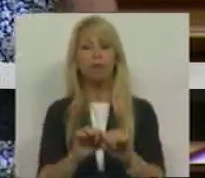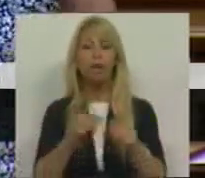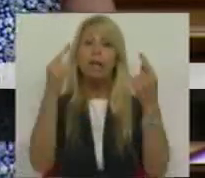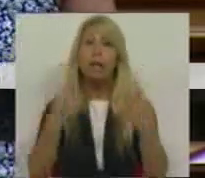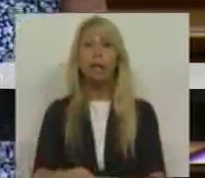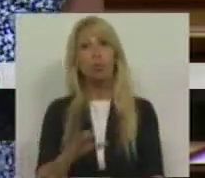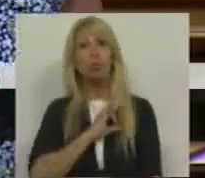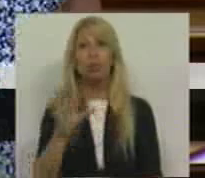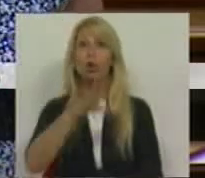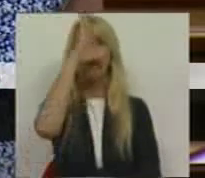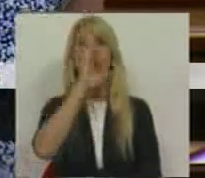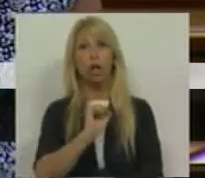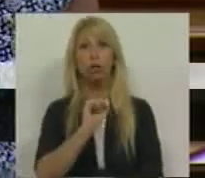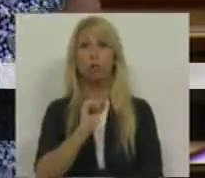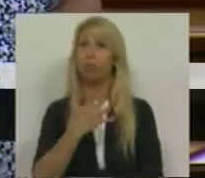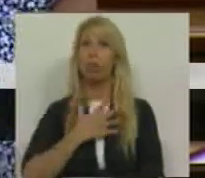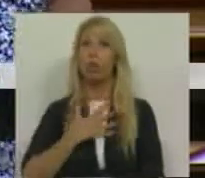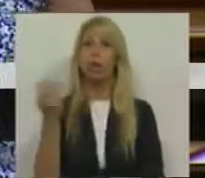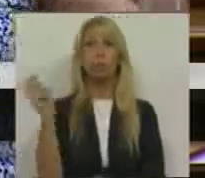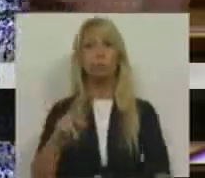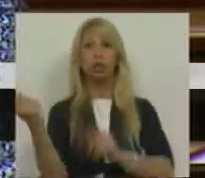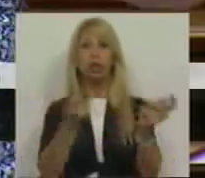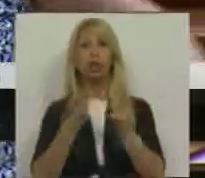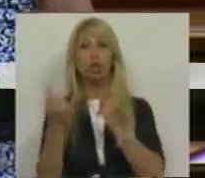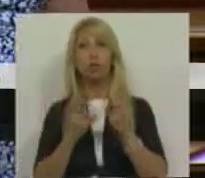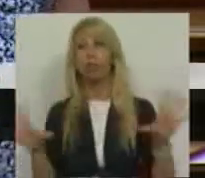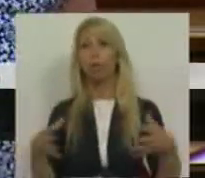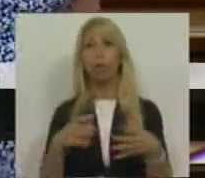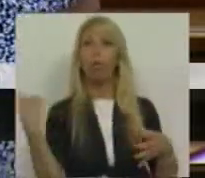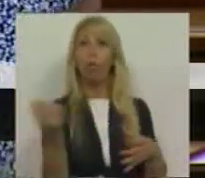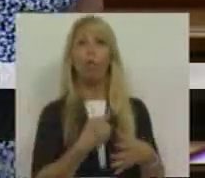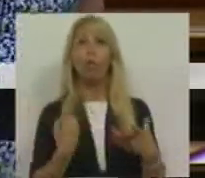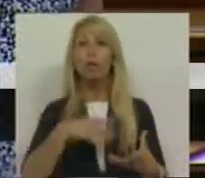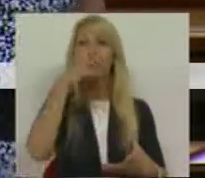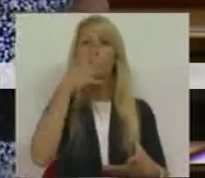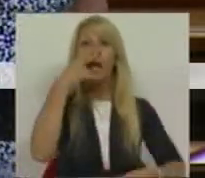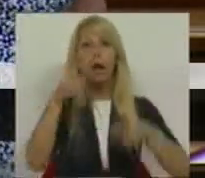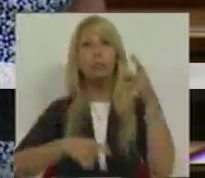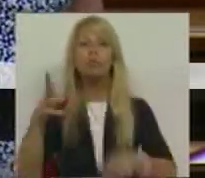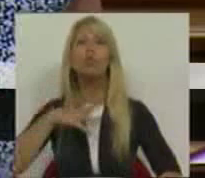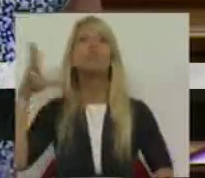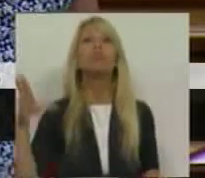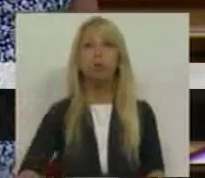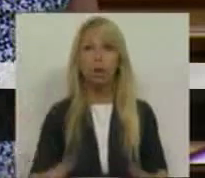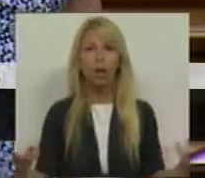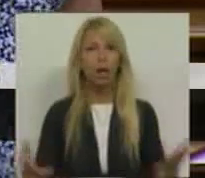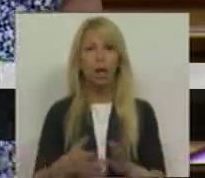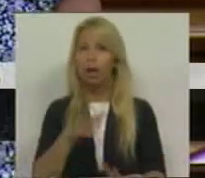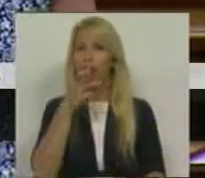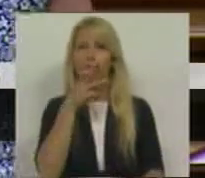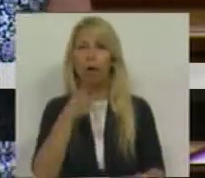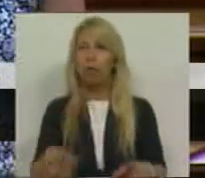ministro que nem sequer quis vir discutir connosco e explicar aos portugueses, quer o pântano político em que temos o país